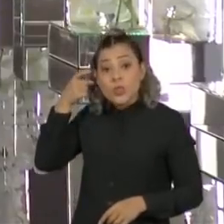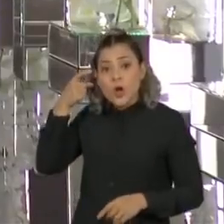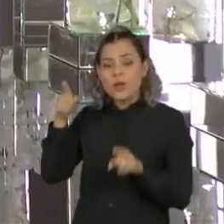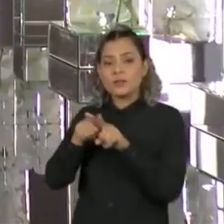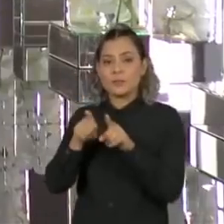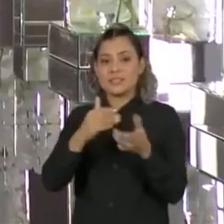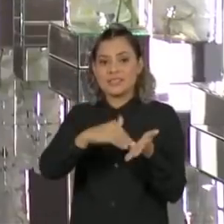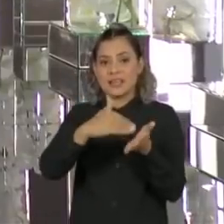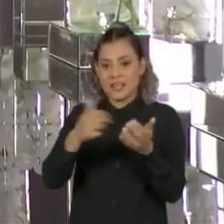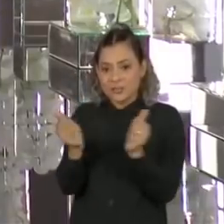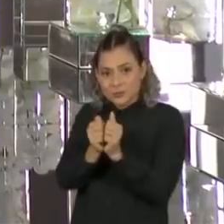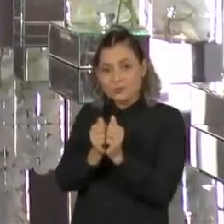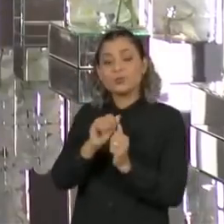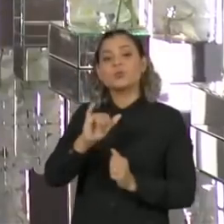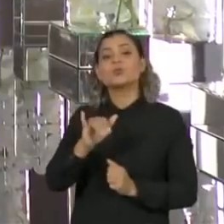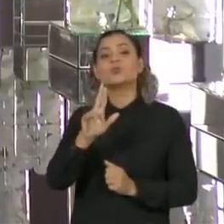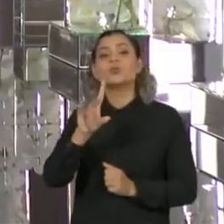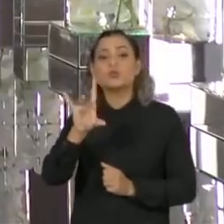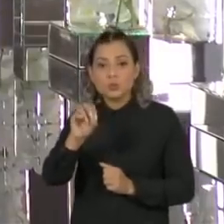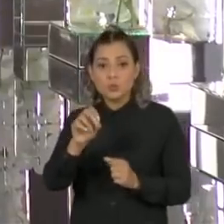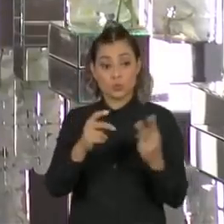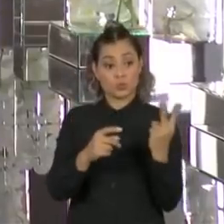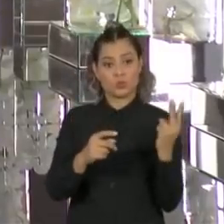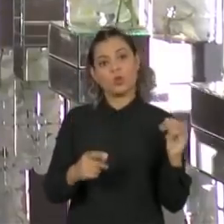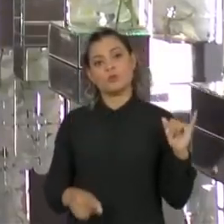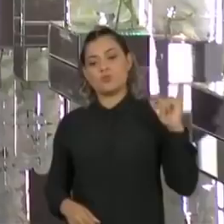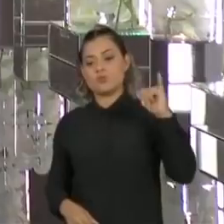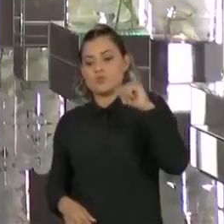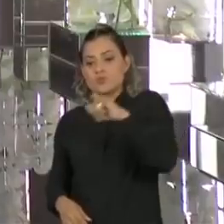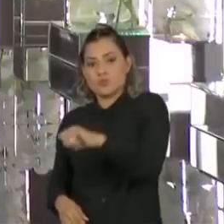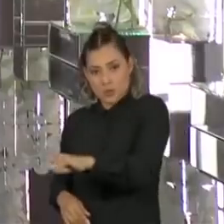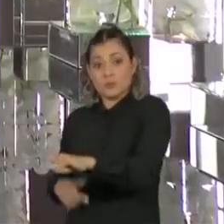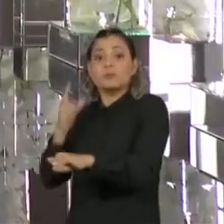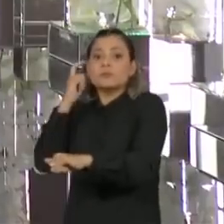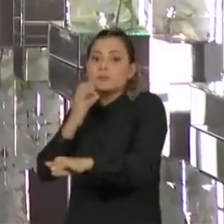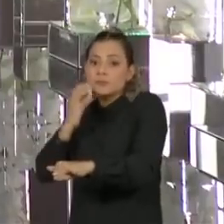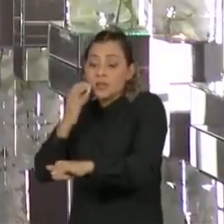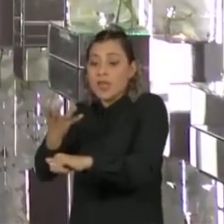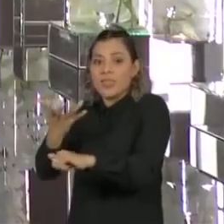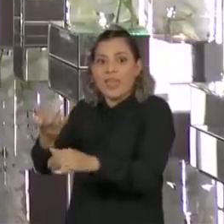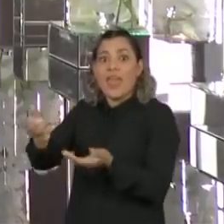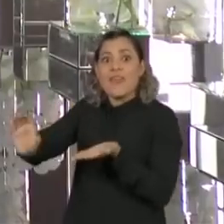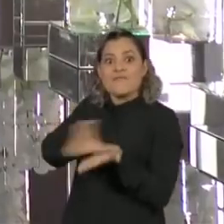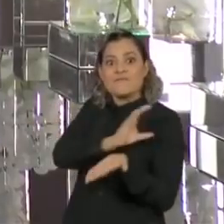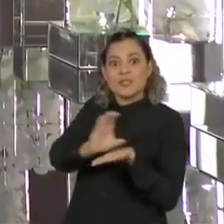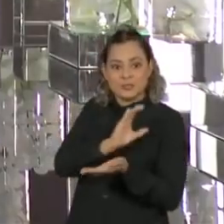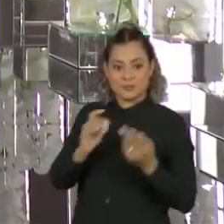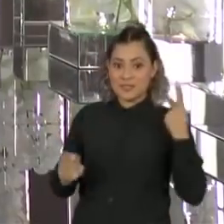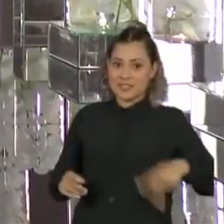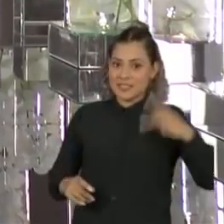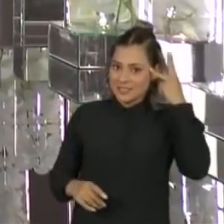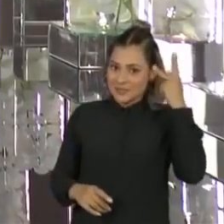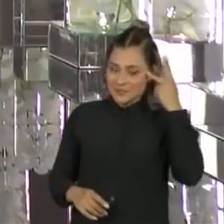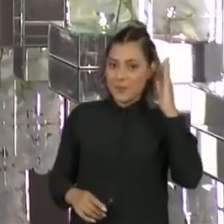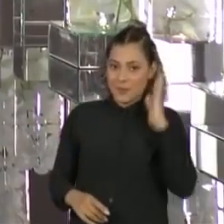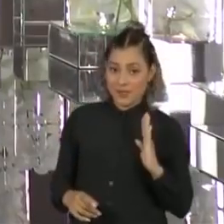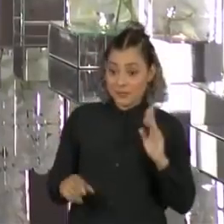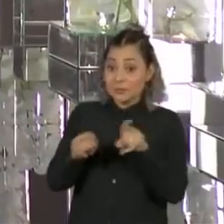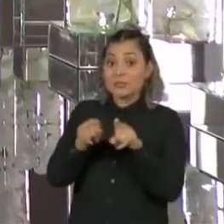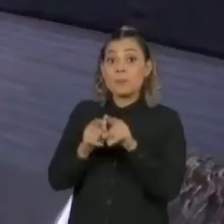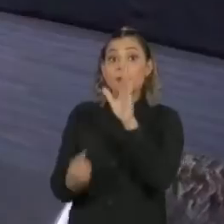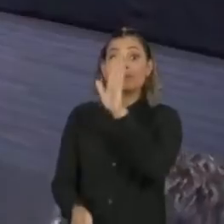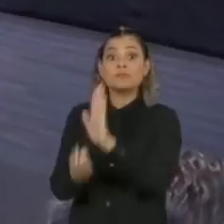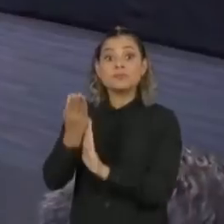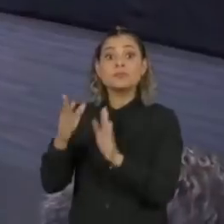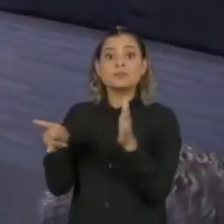Relações Internacionais, Júlio Serson, esperam buscar novos investimentos para o estado de São Paulo e também a inauguração de um escritório comercial em